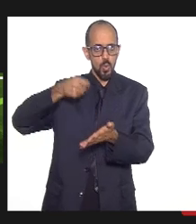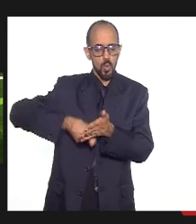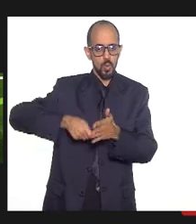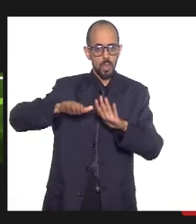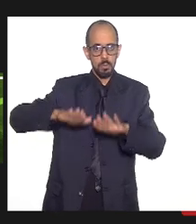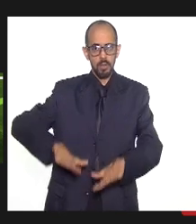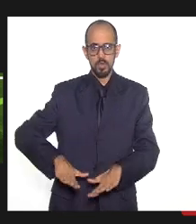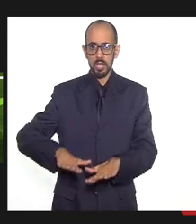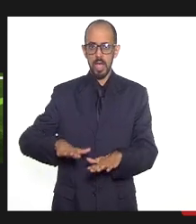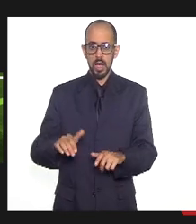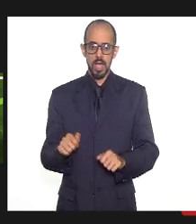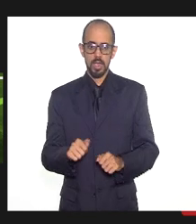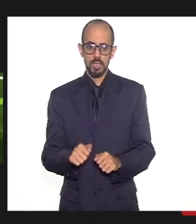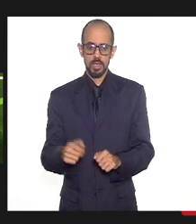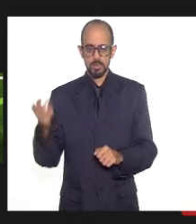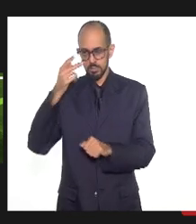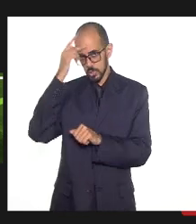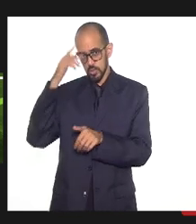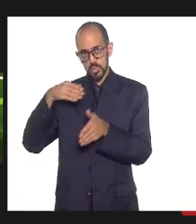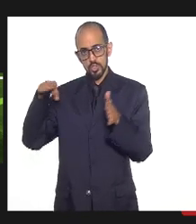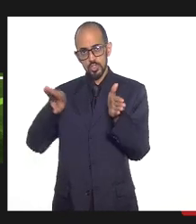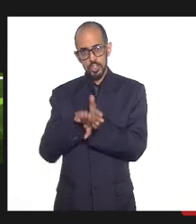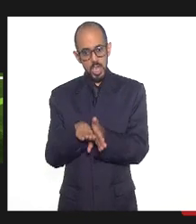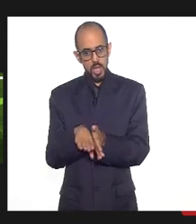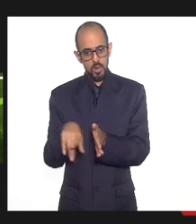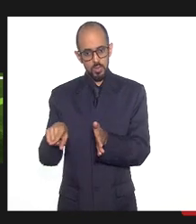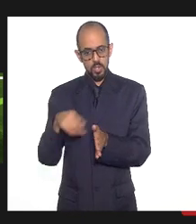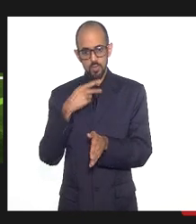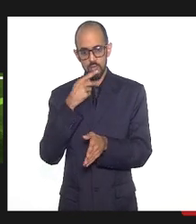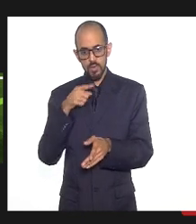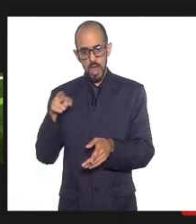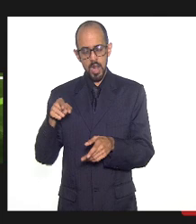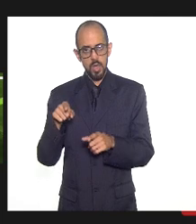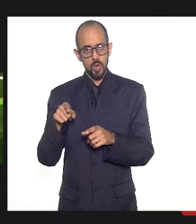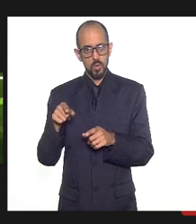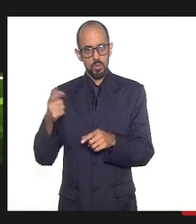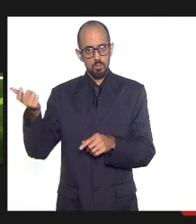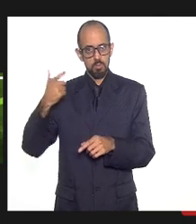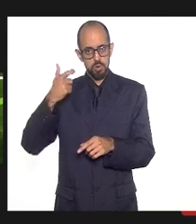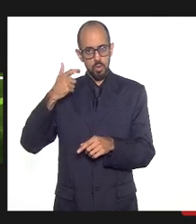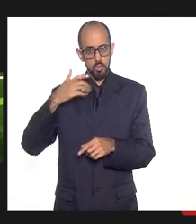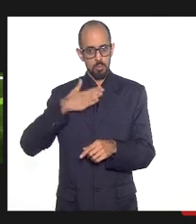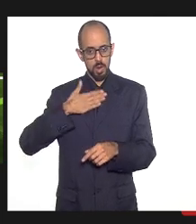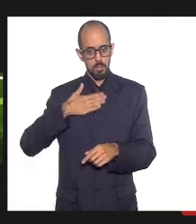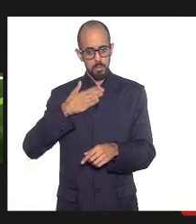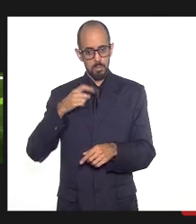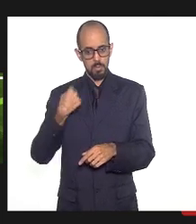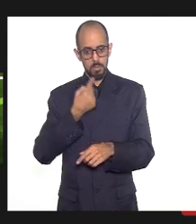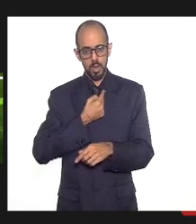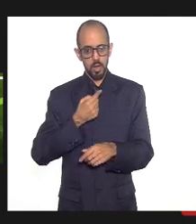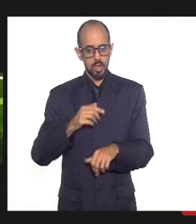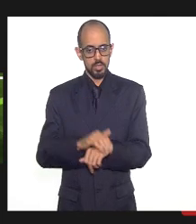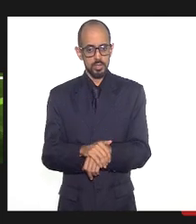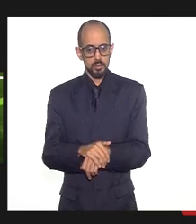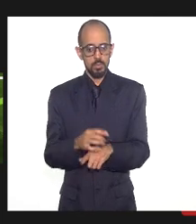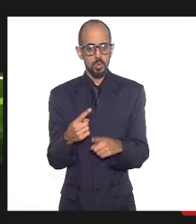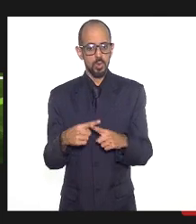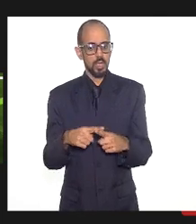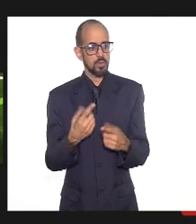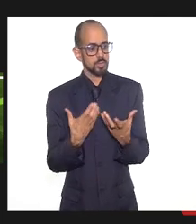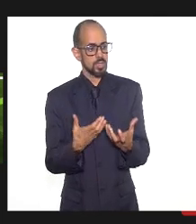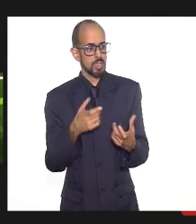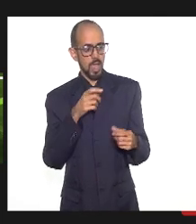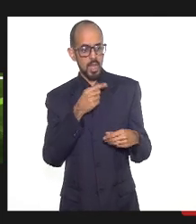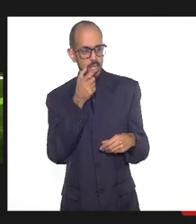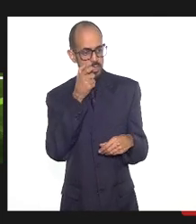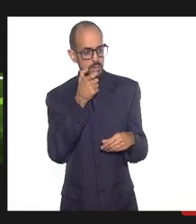permanecer. E aí as pessoas chegam e ficam falando isso para nós, assim, né? Para que vocês querem tanta terra?